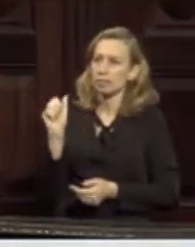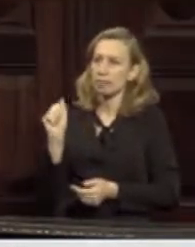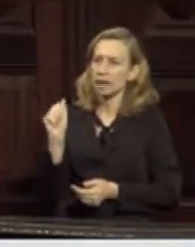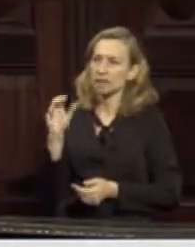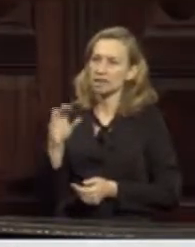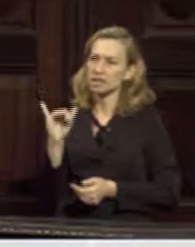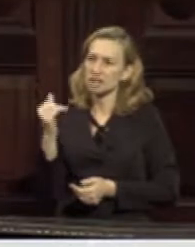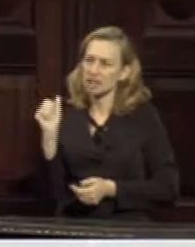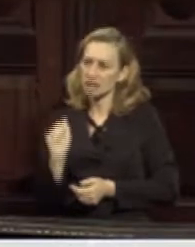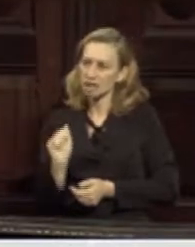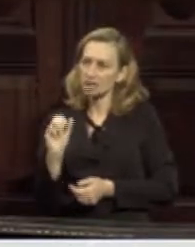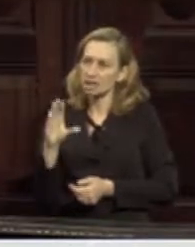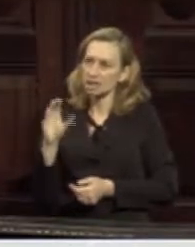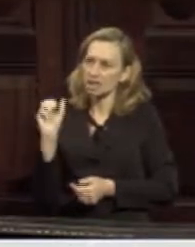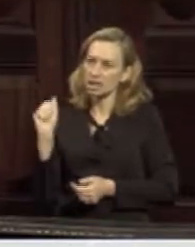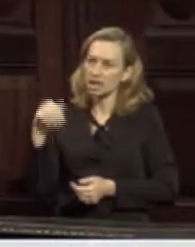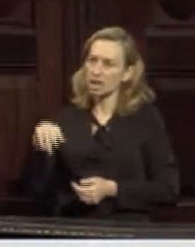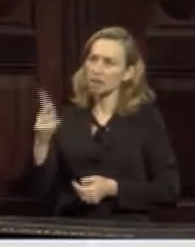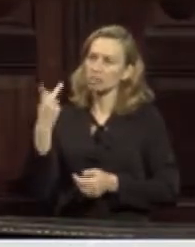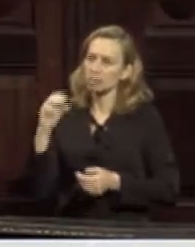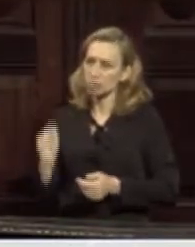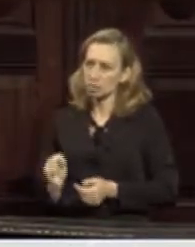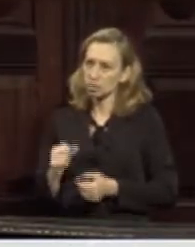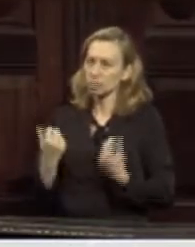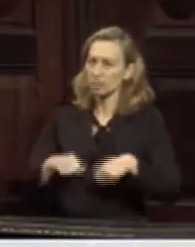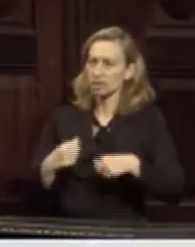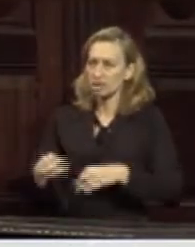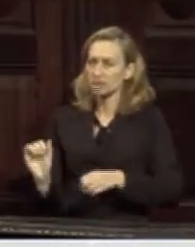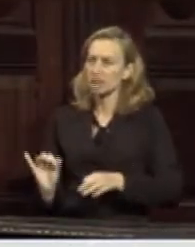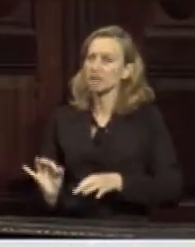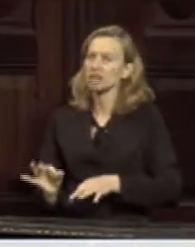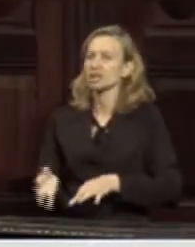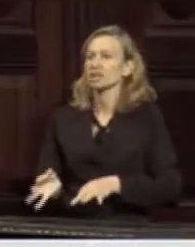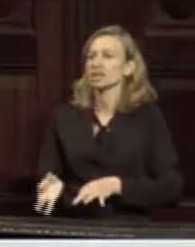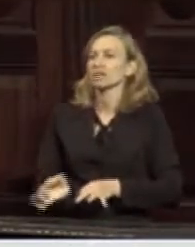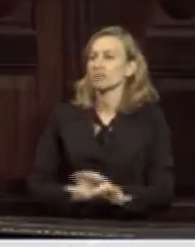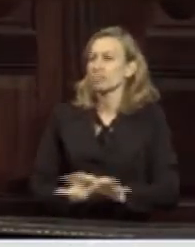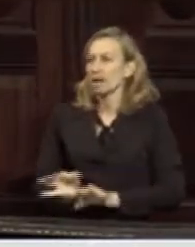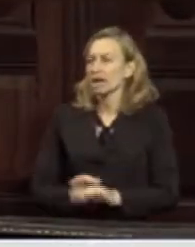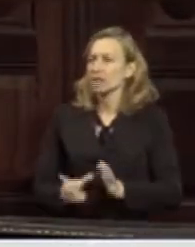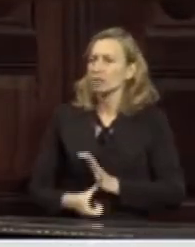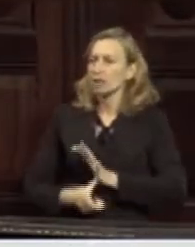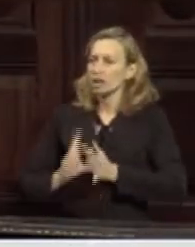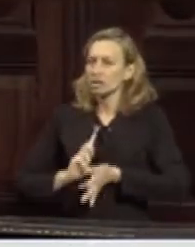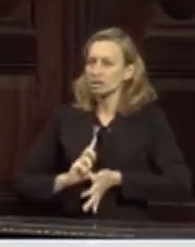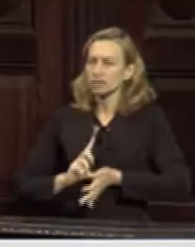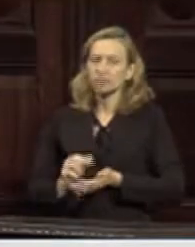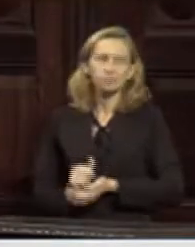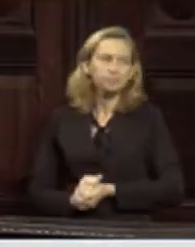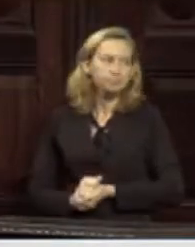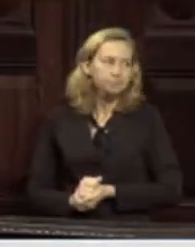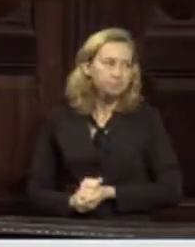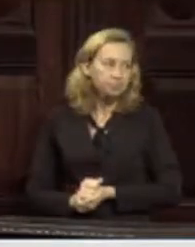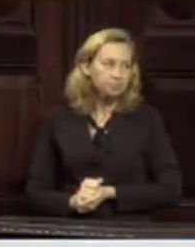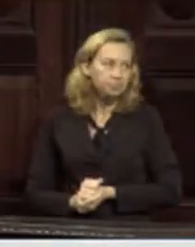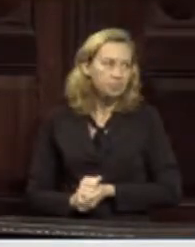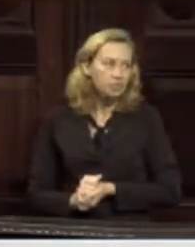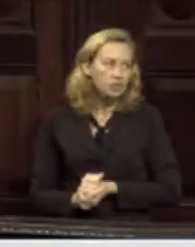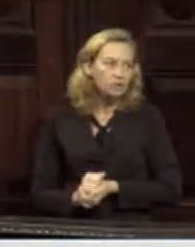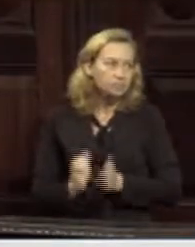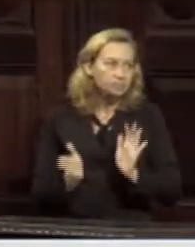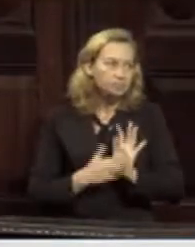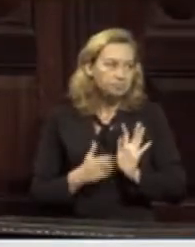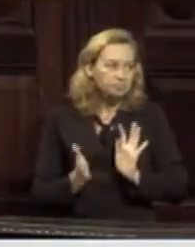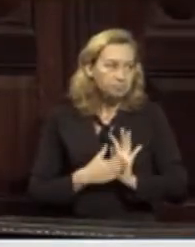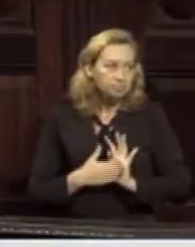ser tratado antecipadamente. E acerto o deputado Jânio Mendes, eu integro a comissão por proposta dele